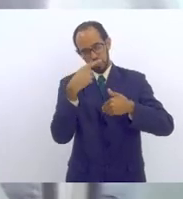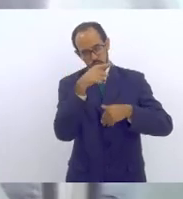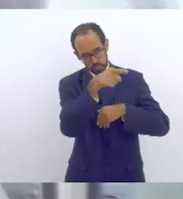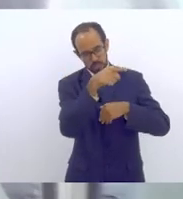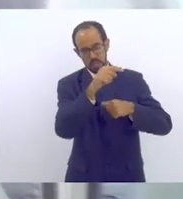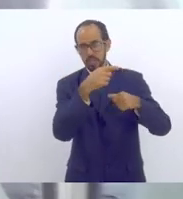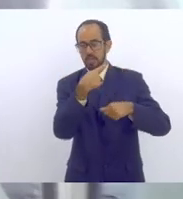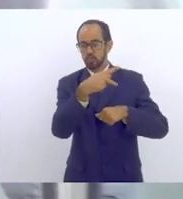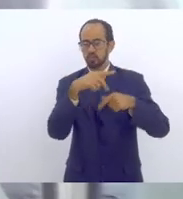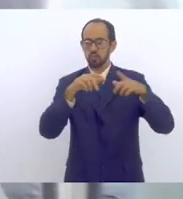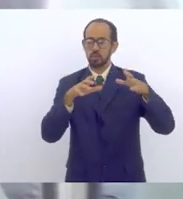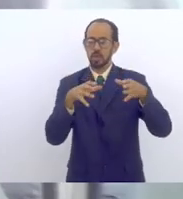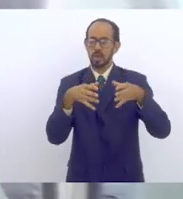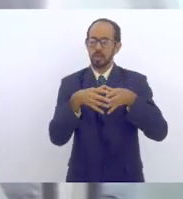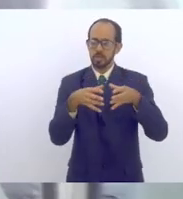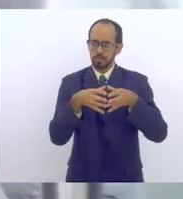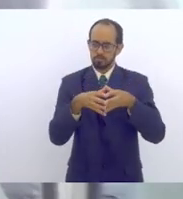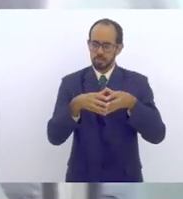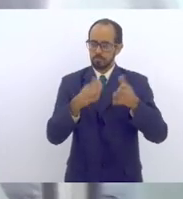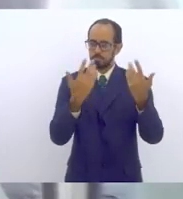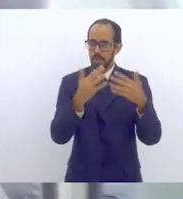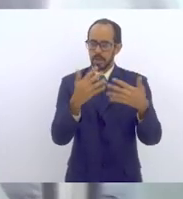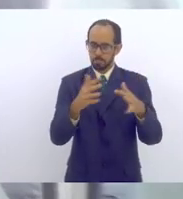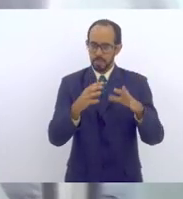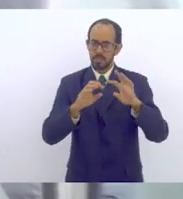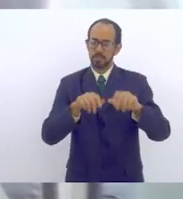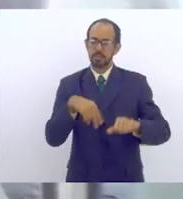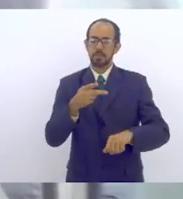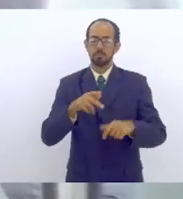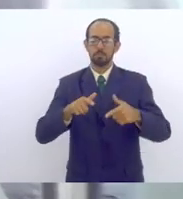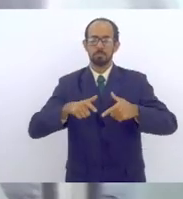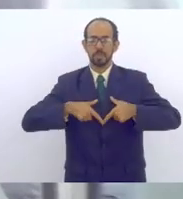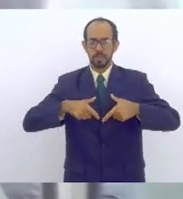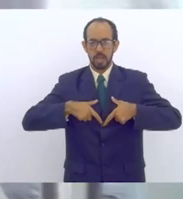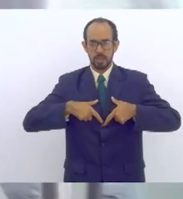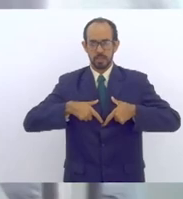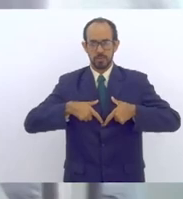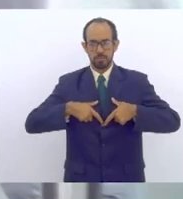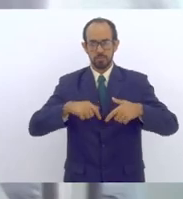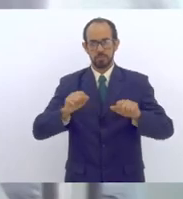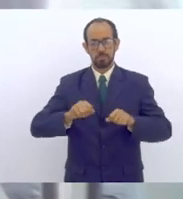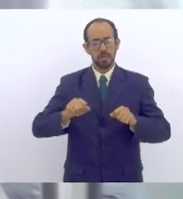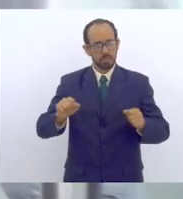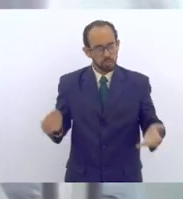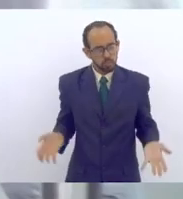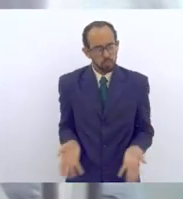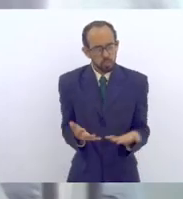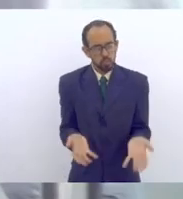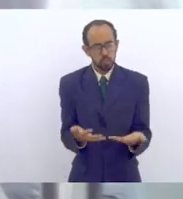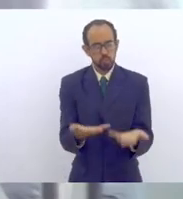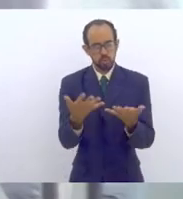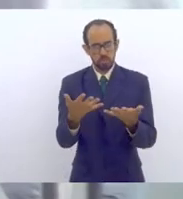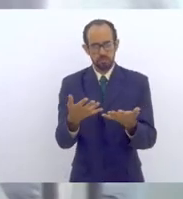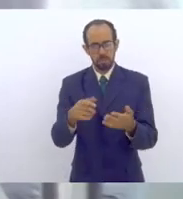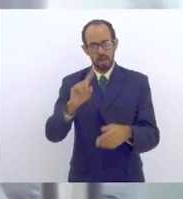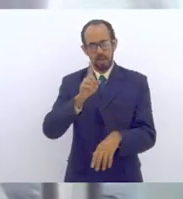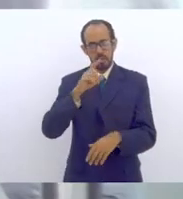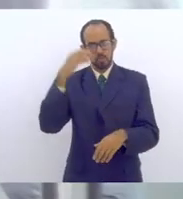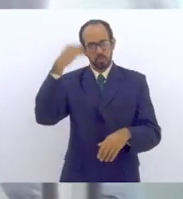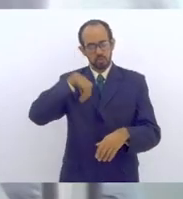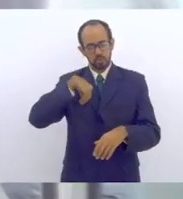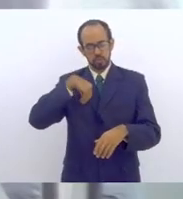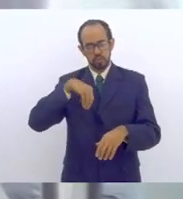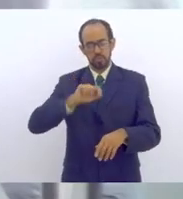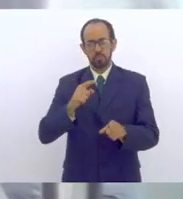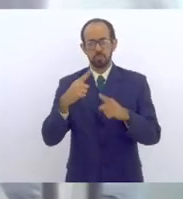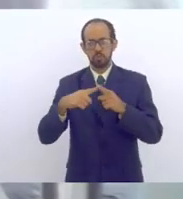e merecida a medalha Para justamente fazer o que eu falo sempre aqui que seja de estímulo para não desistir para não desanimar